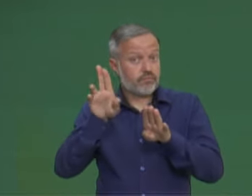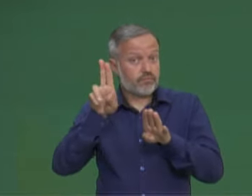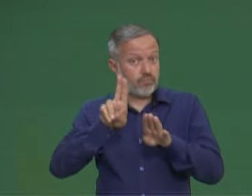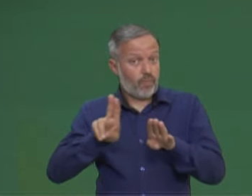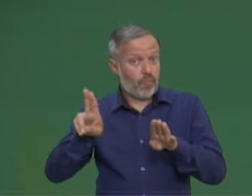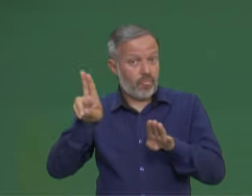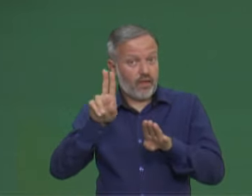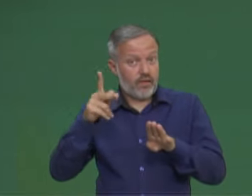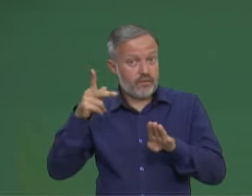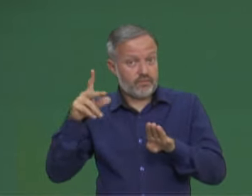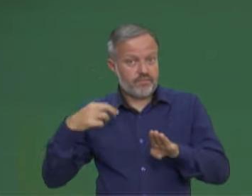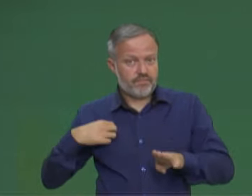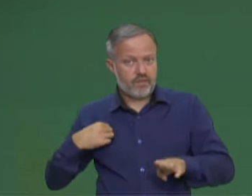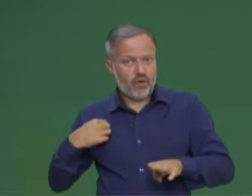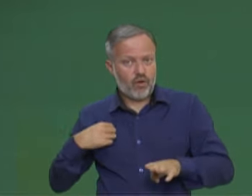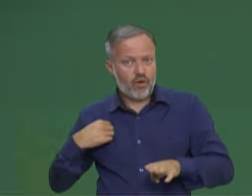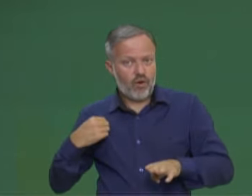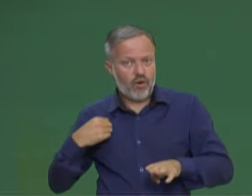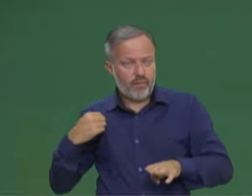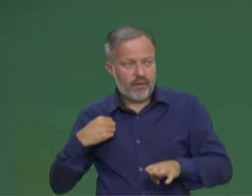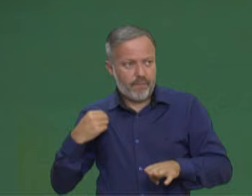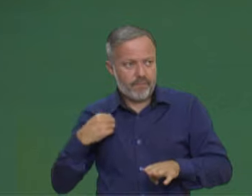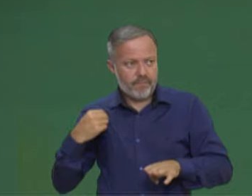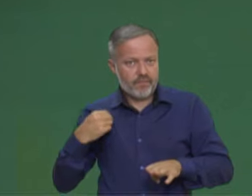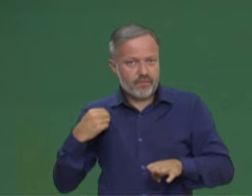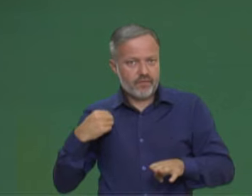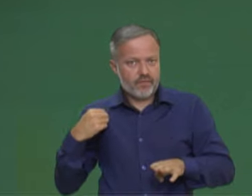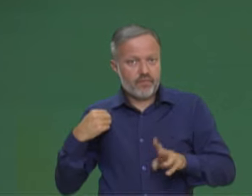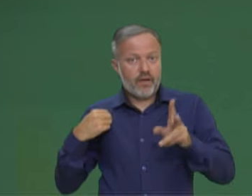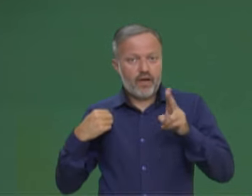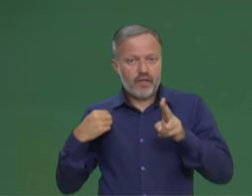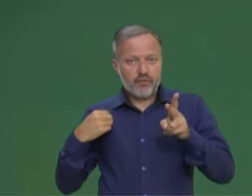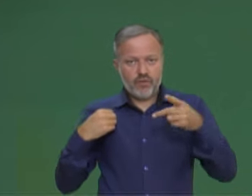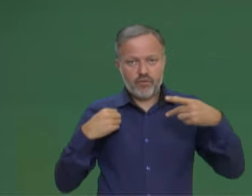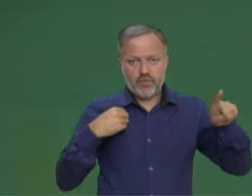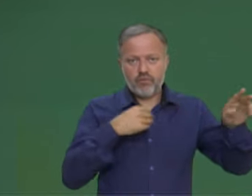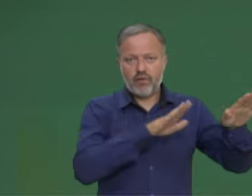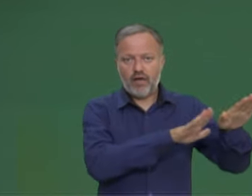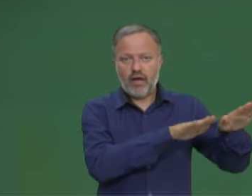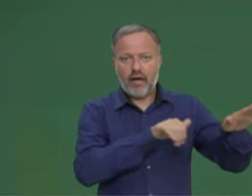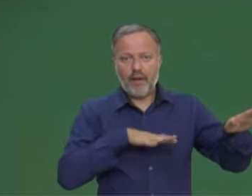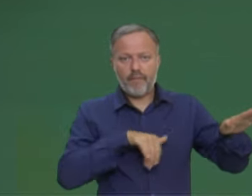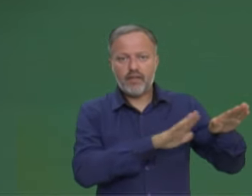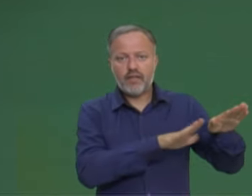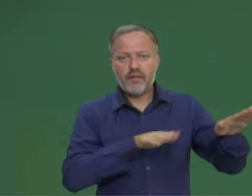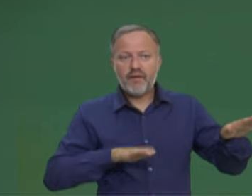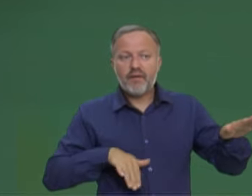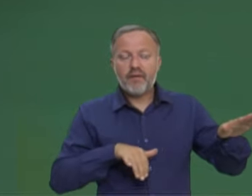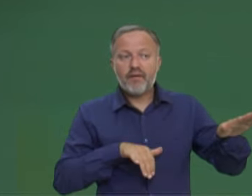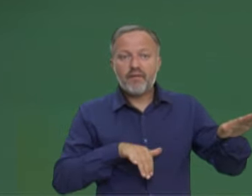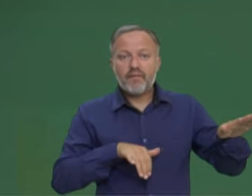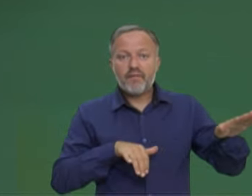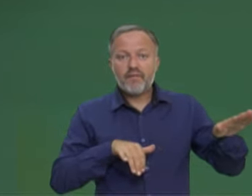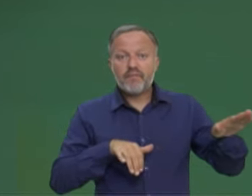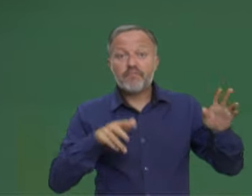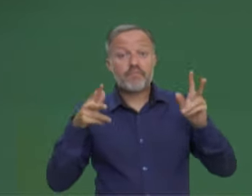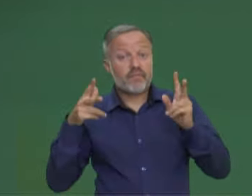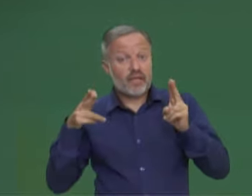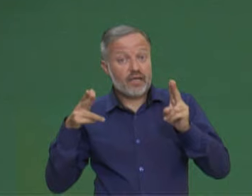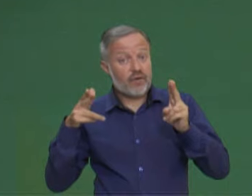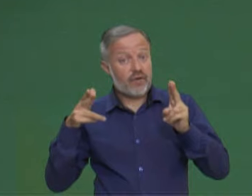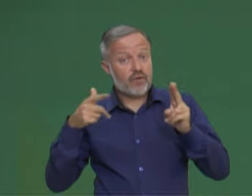uma igreja, posso ir igual vou à praia? É claro que não, né? A mesma coisa é a linguagem. Eu vou adequar a